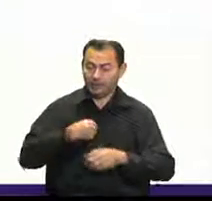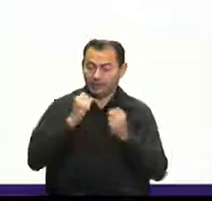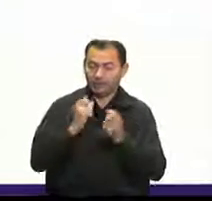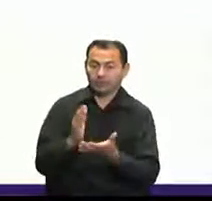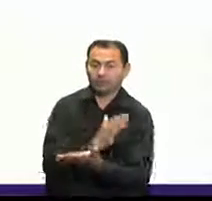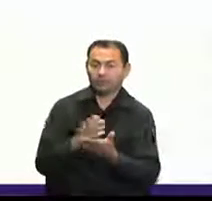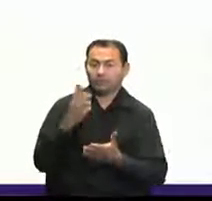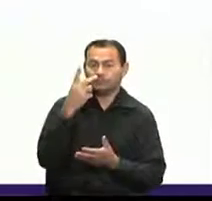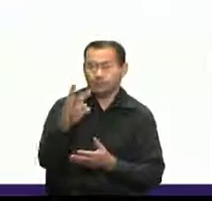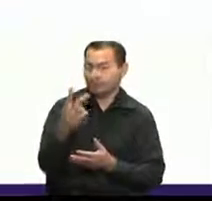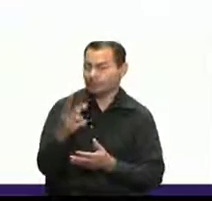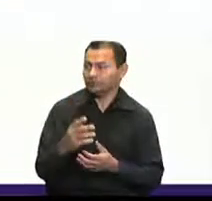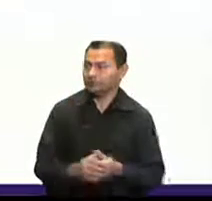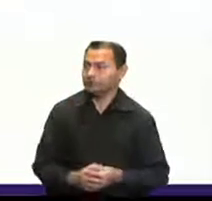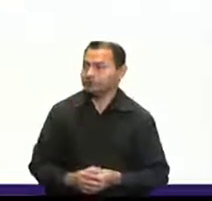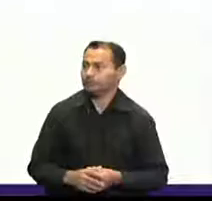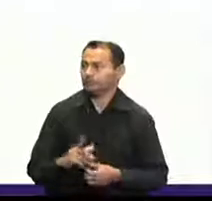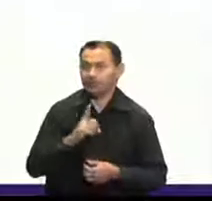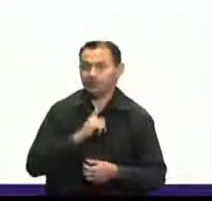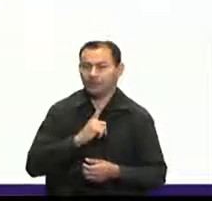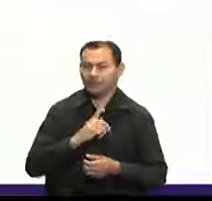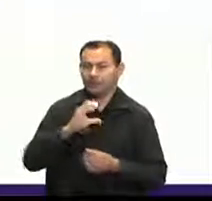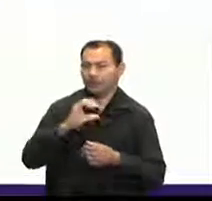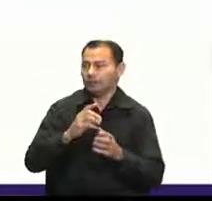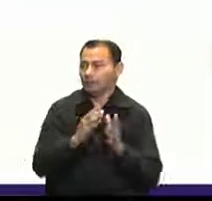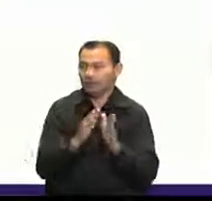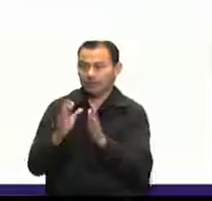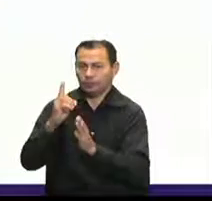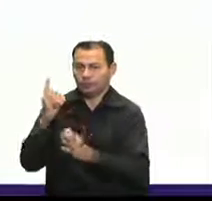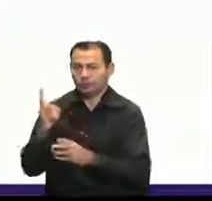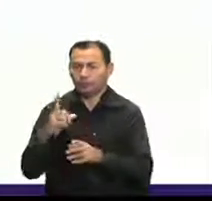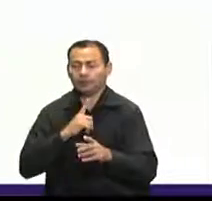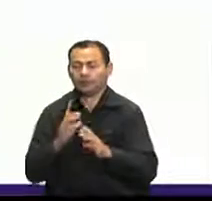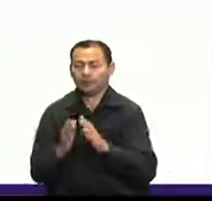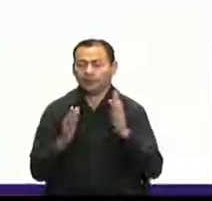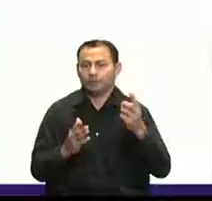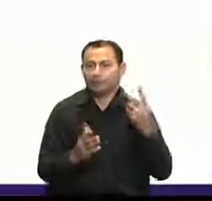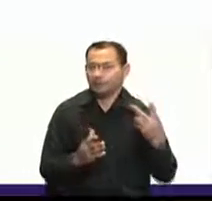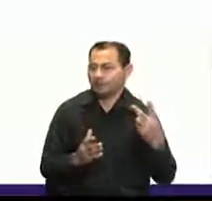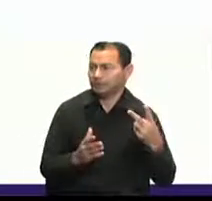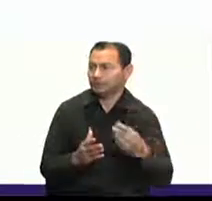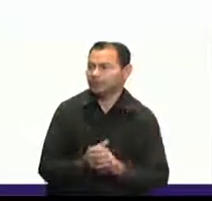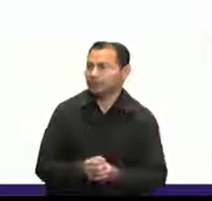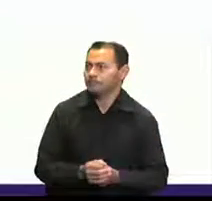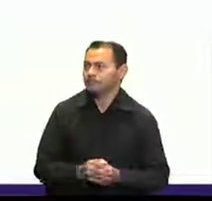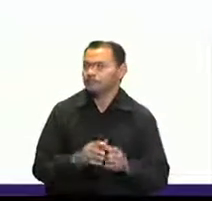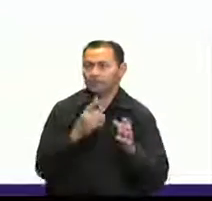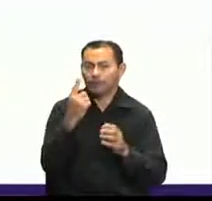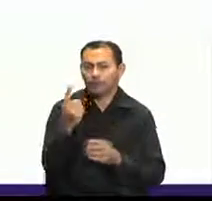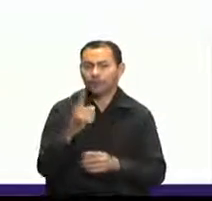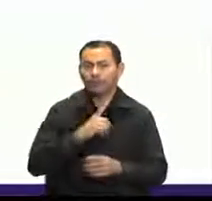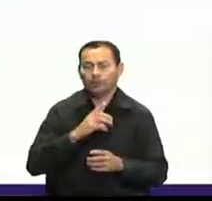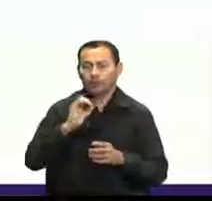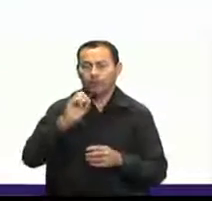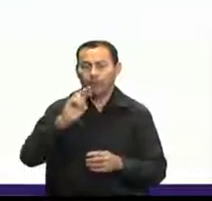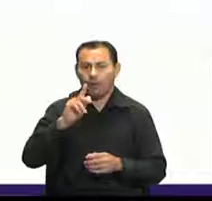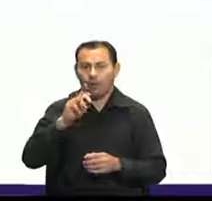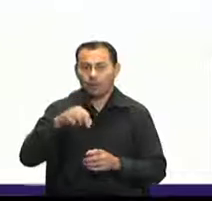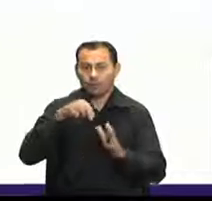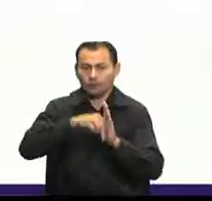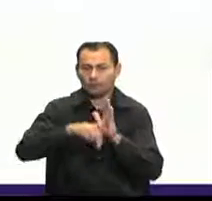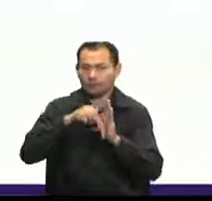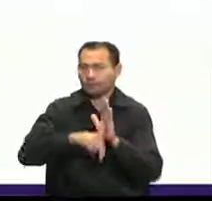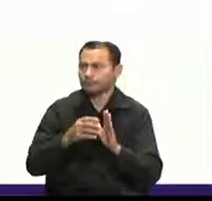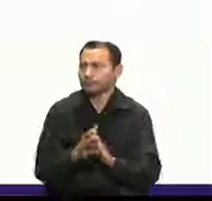dividir em dois eu tenho esse lado um e eu tenho esse lado dois pelo lado eu tenho os órgãos normativos